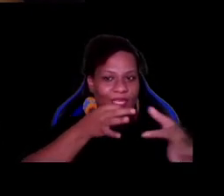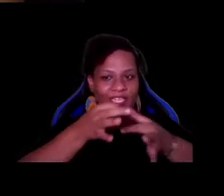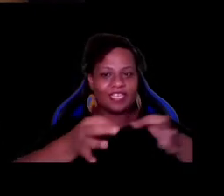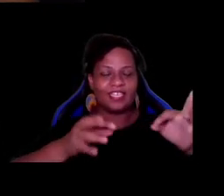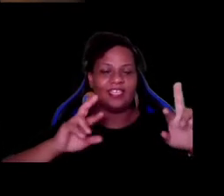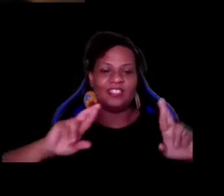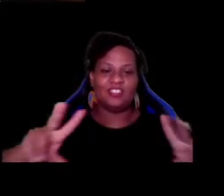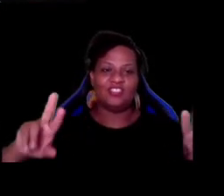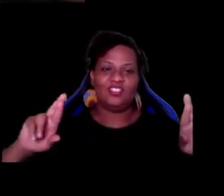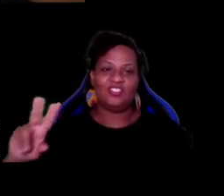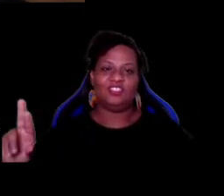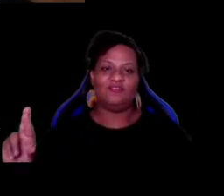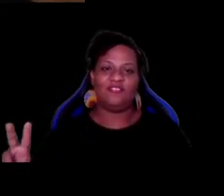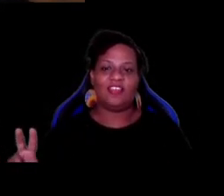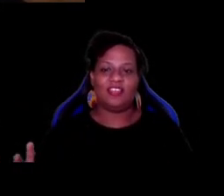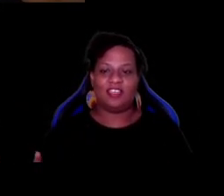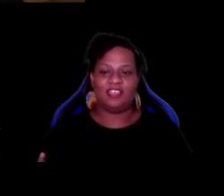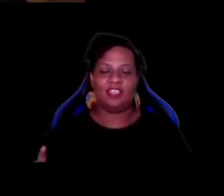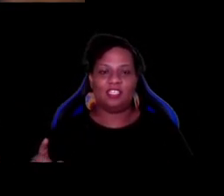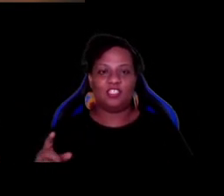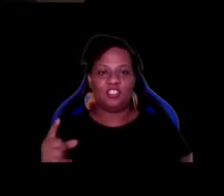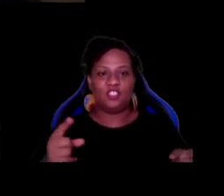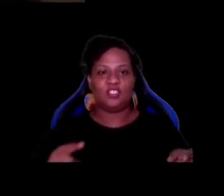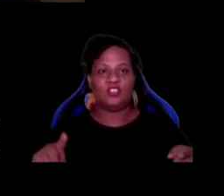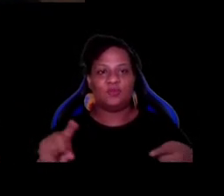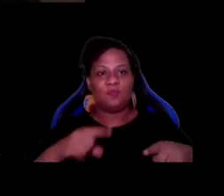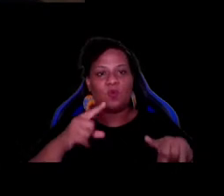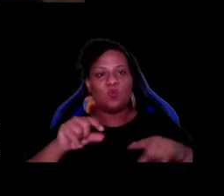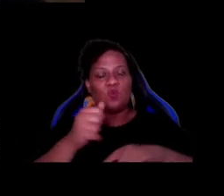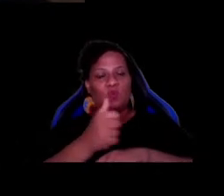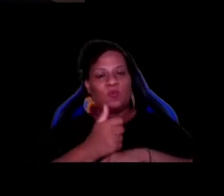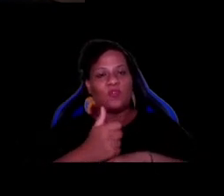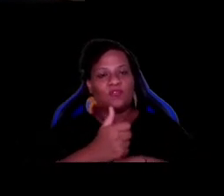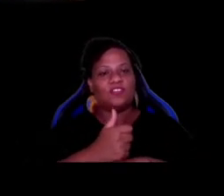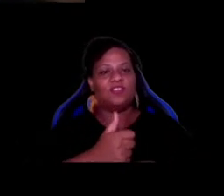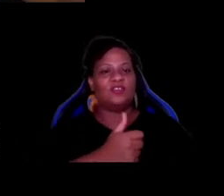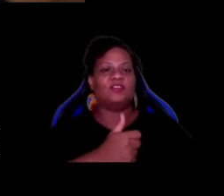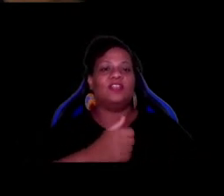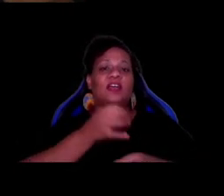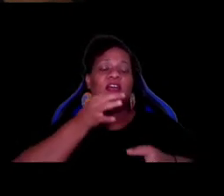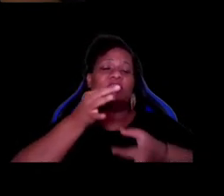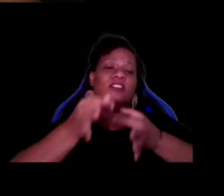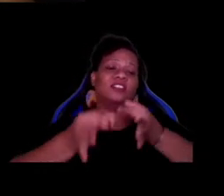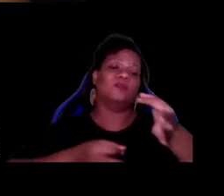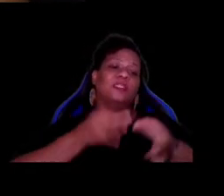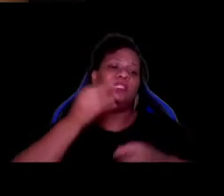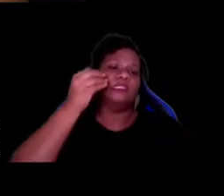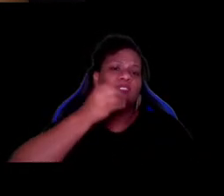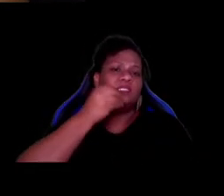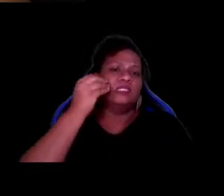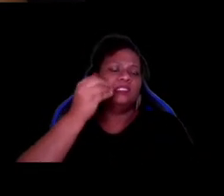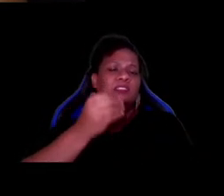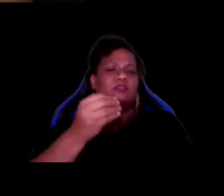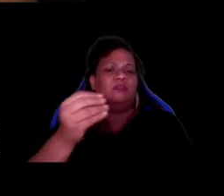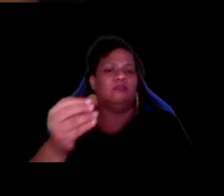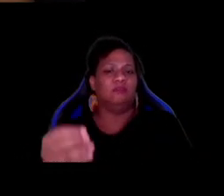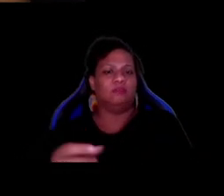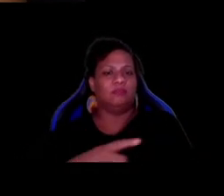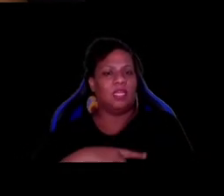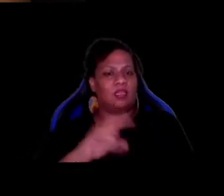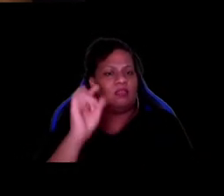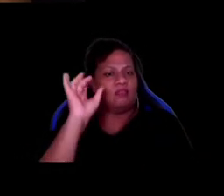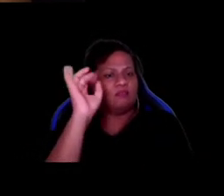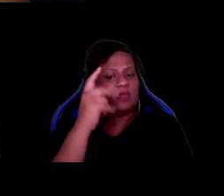diferentes de música, de musicistas, né, altamente especializadas dentro dos